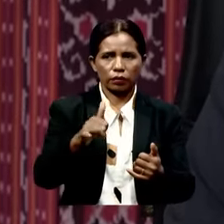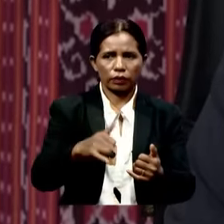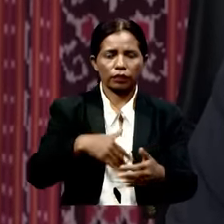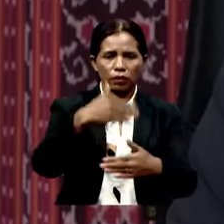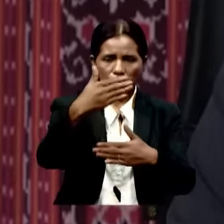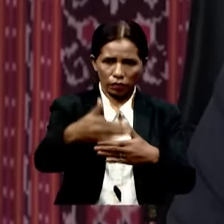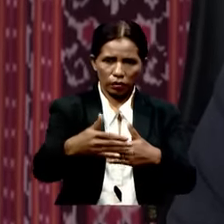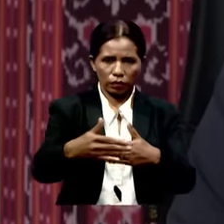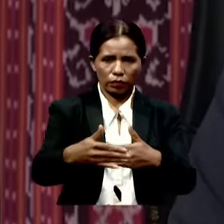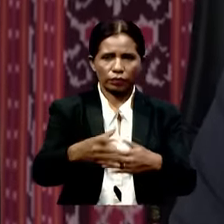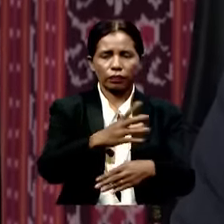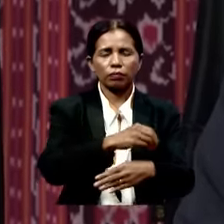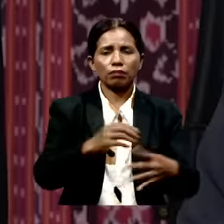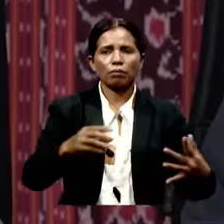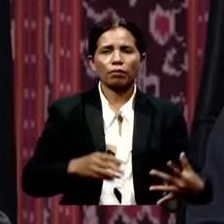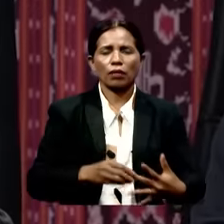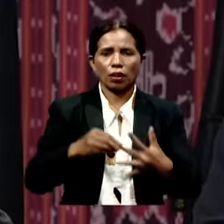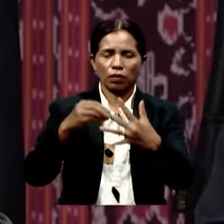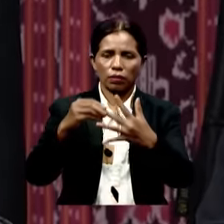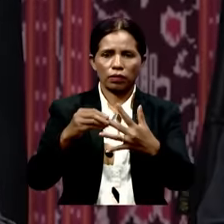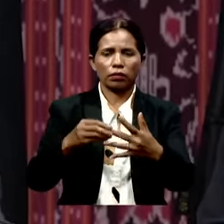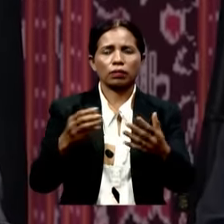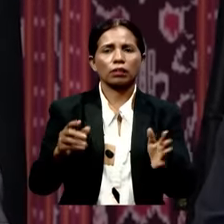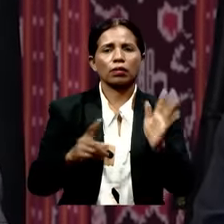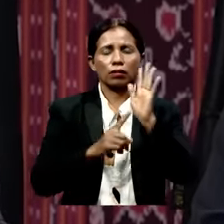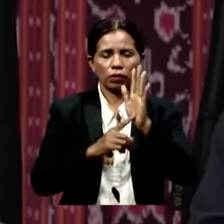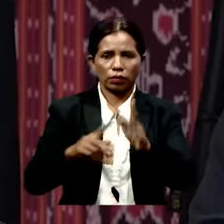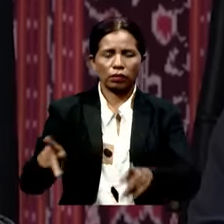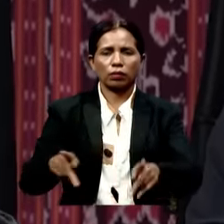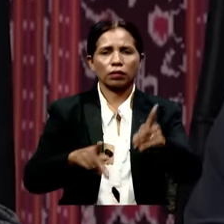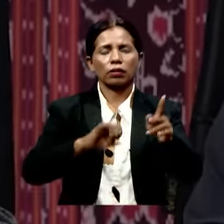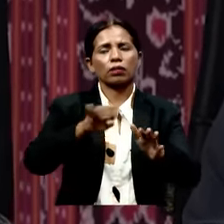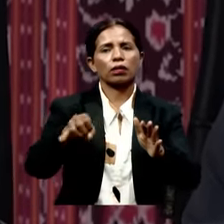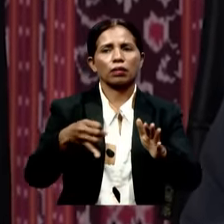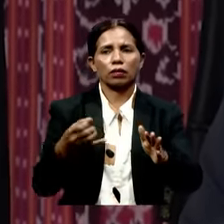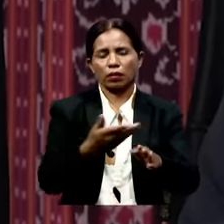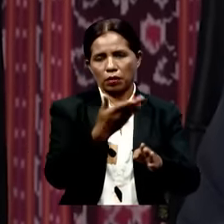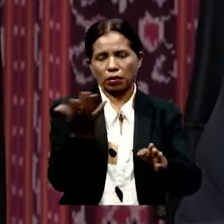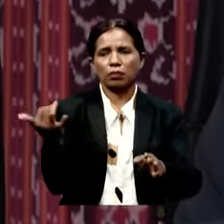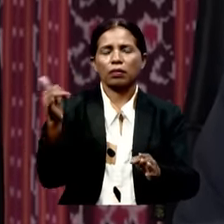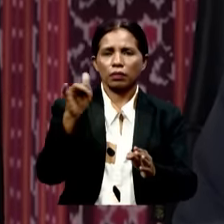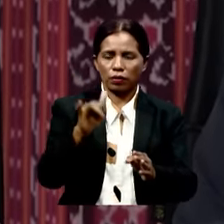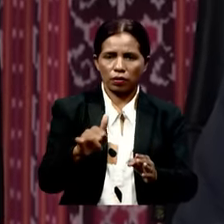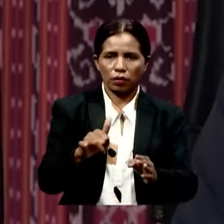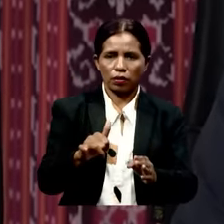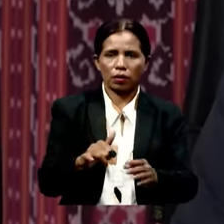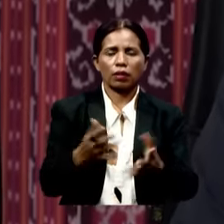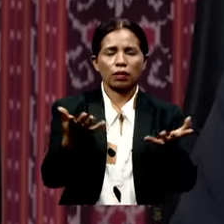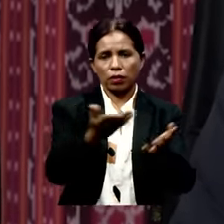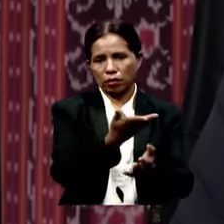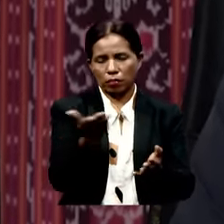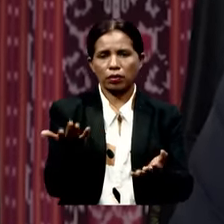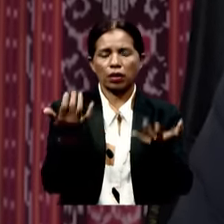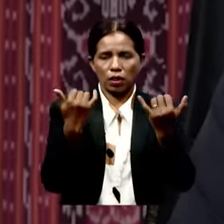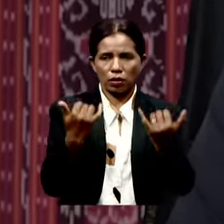na Bahia regime especial ne bem agora publica até no jornal da república e está botsnene automaticamente e está botsre